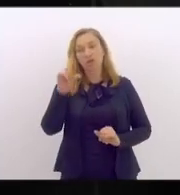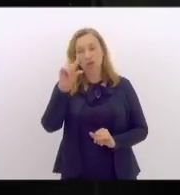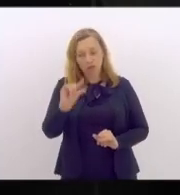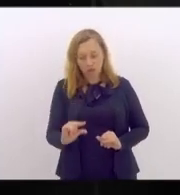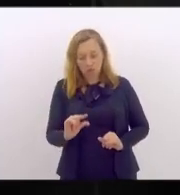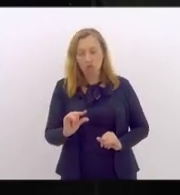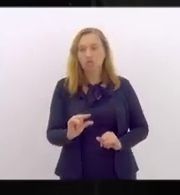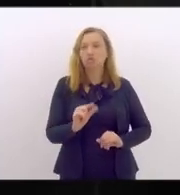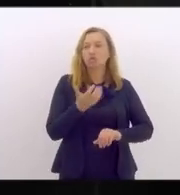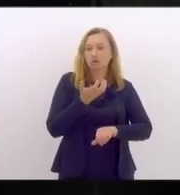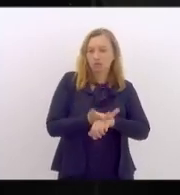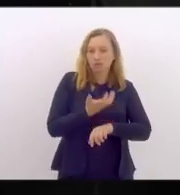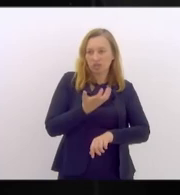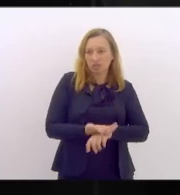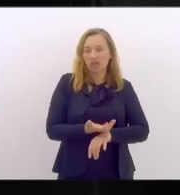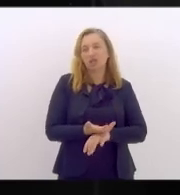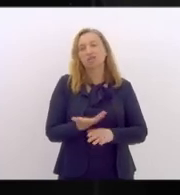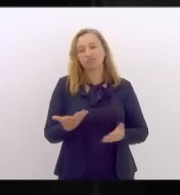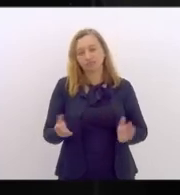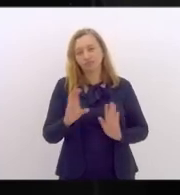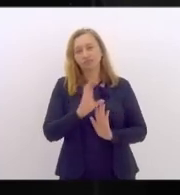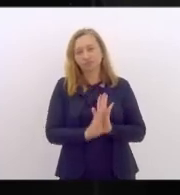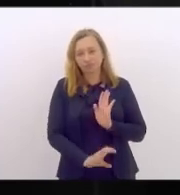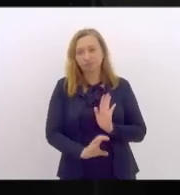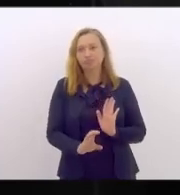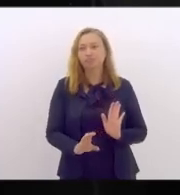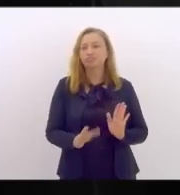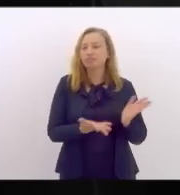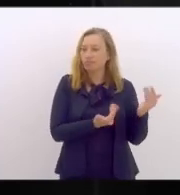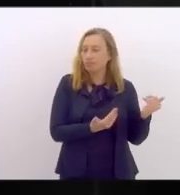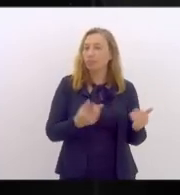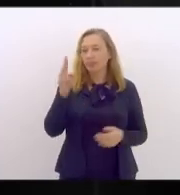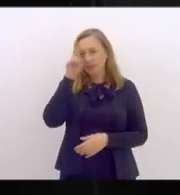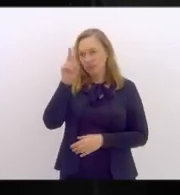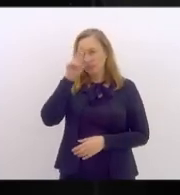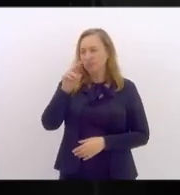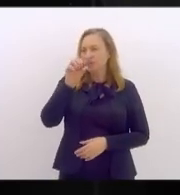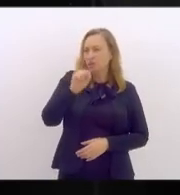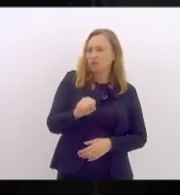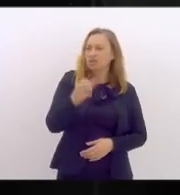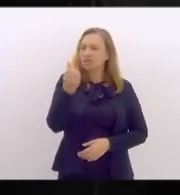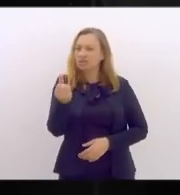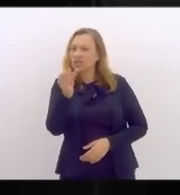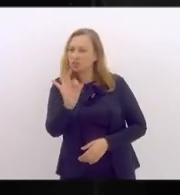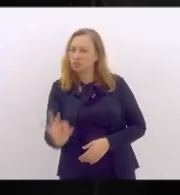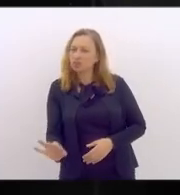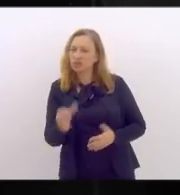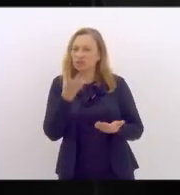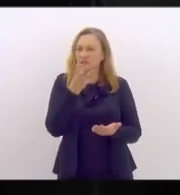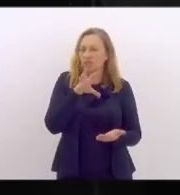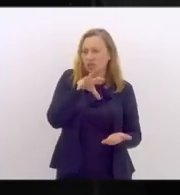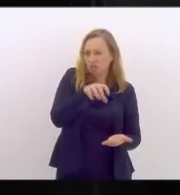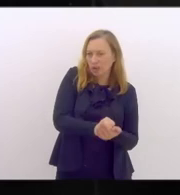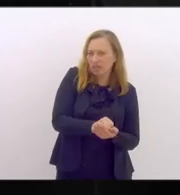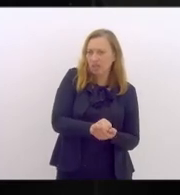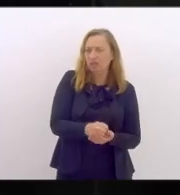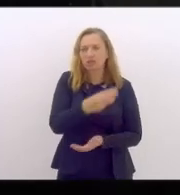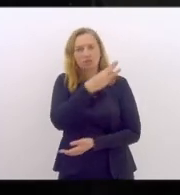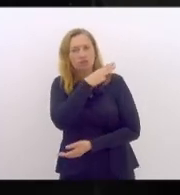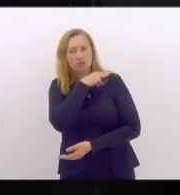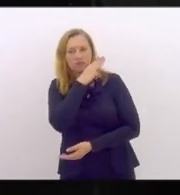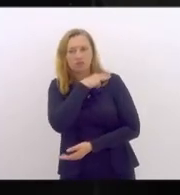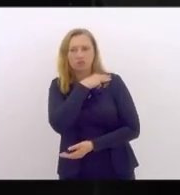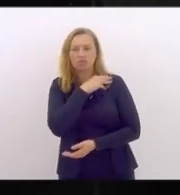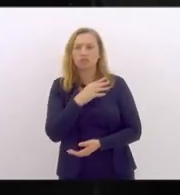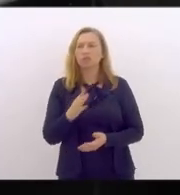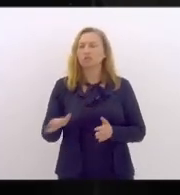a pequena minimizar o currículo da Nossa Juventude e lembro 86% das matrículas no ensino médio brasileiro estão